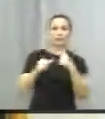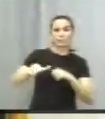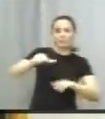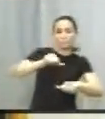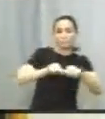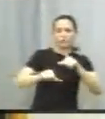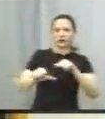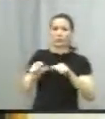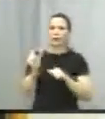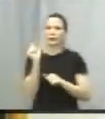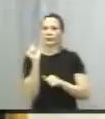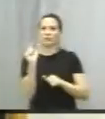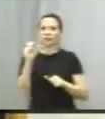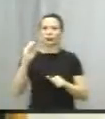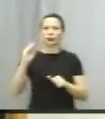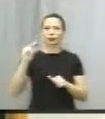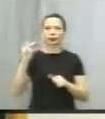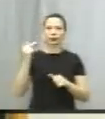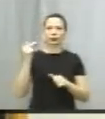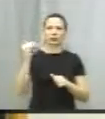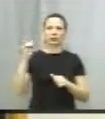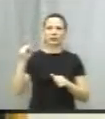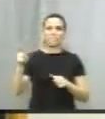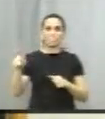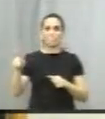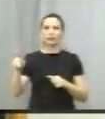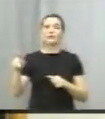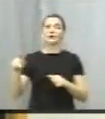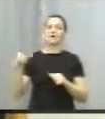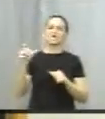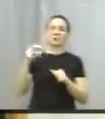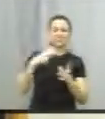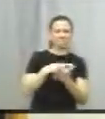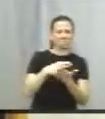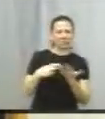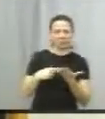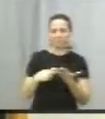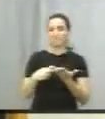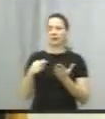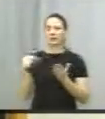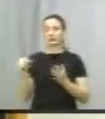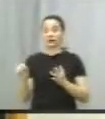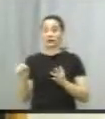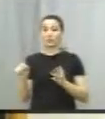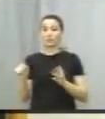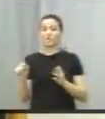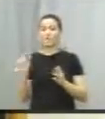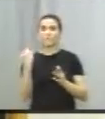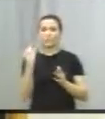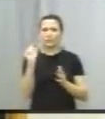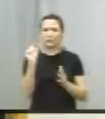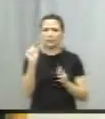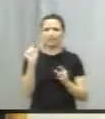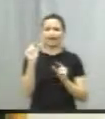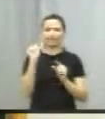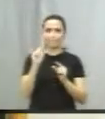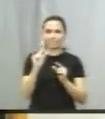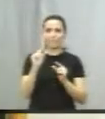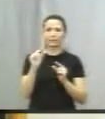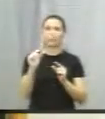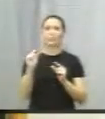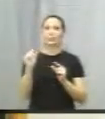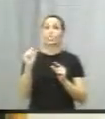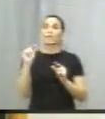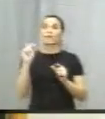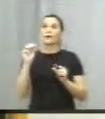esses chips de cartões magnéticos, e ela é apenas um pontinho, e tem uma capacidade de